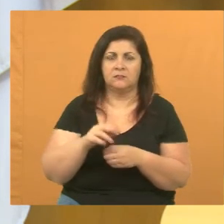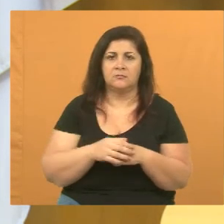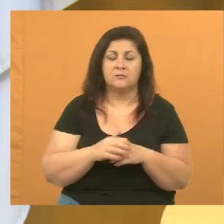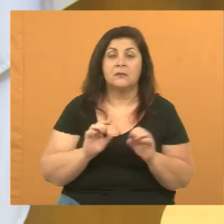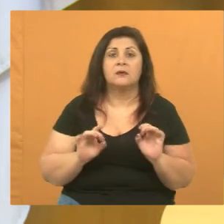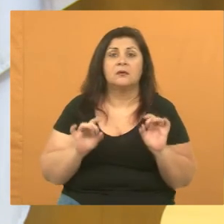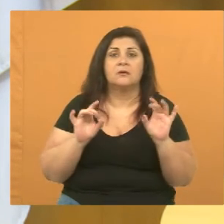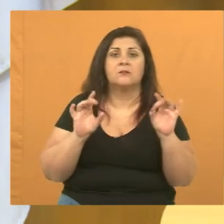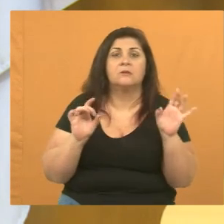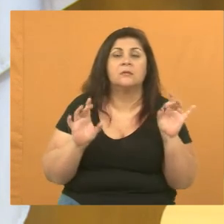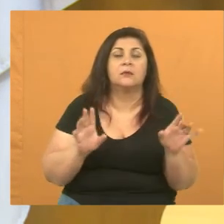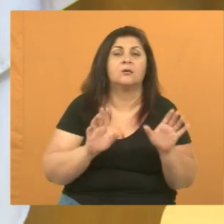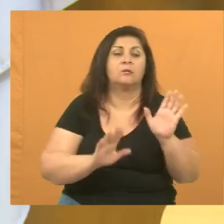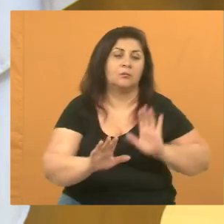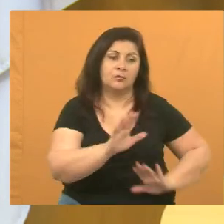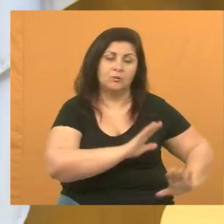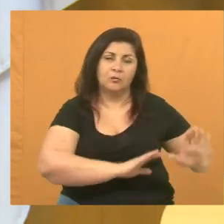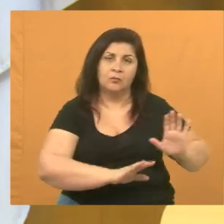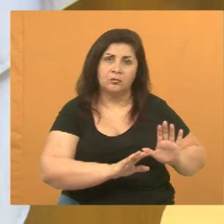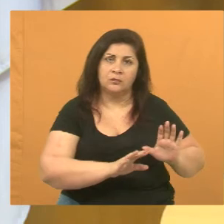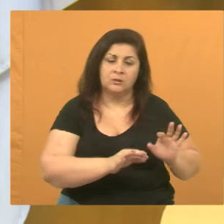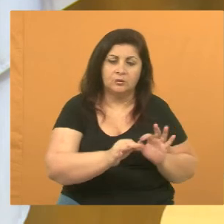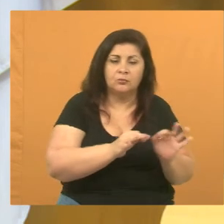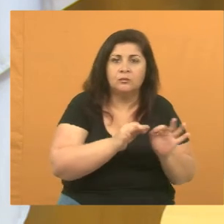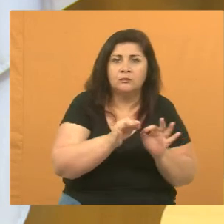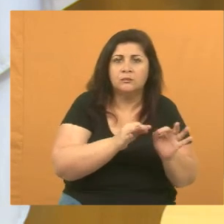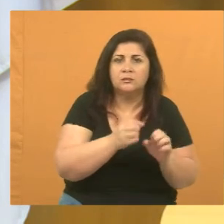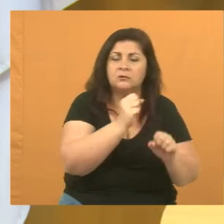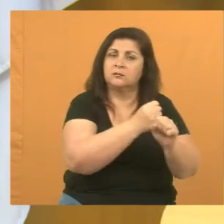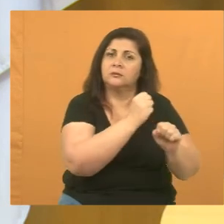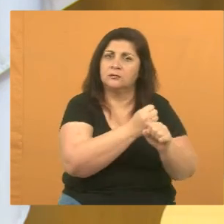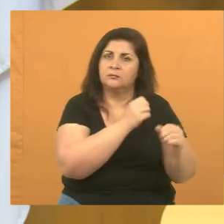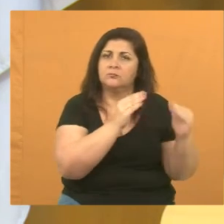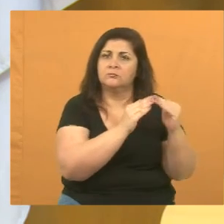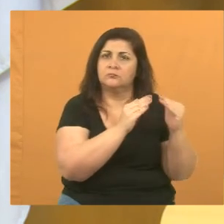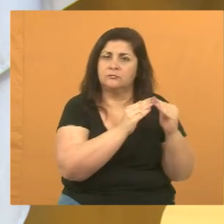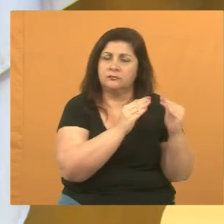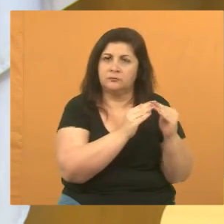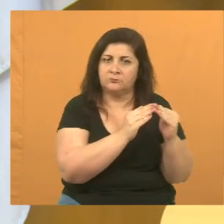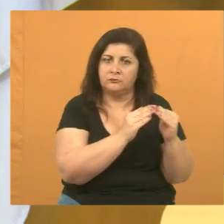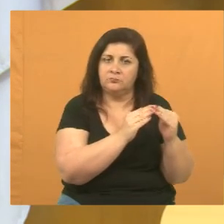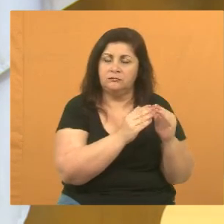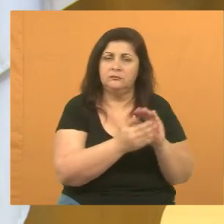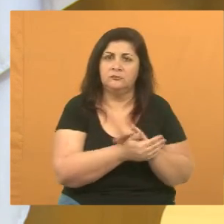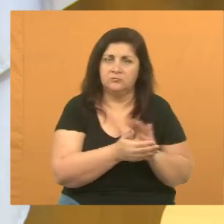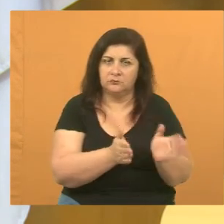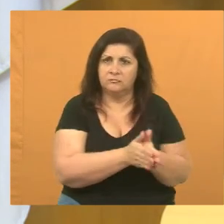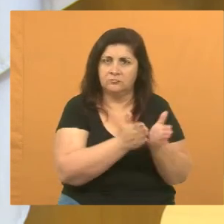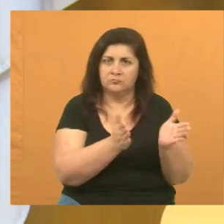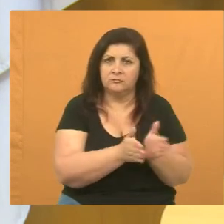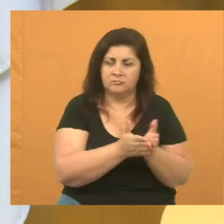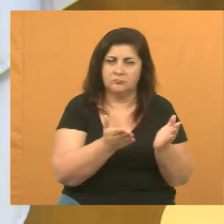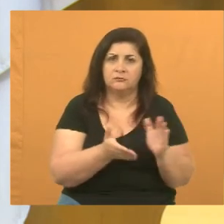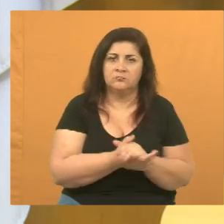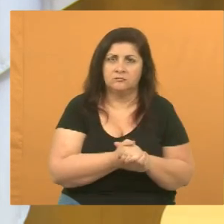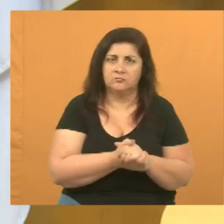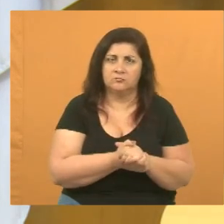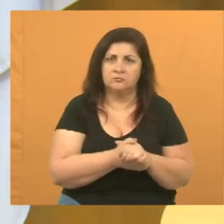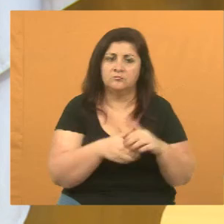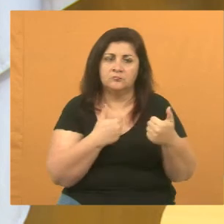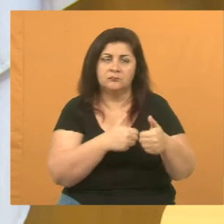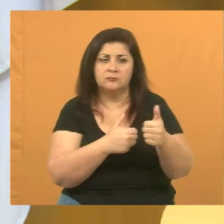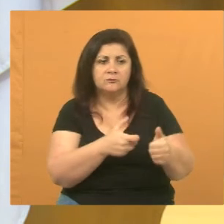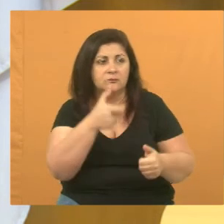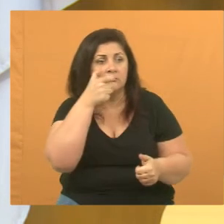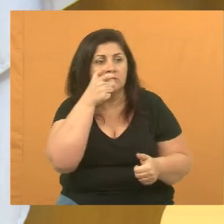especificamente cuidará da elaboração de projetos para a construção de moradias econômicas, acompanhando a